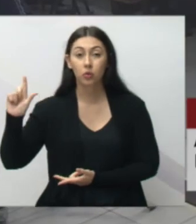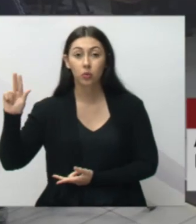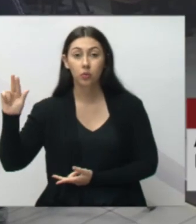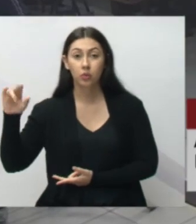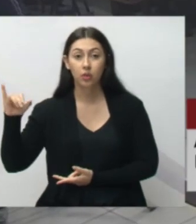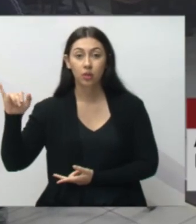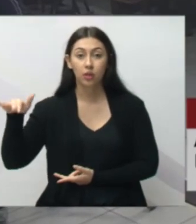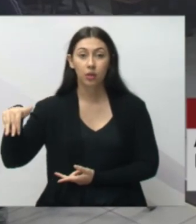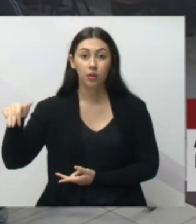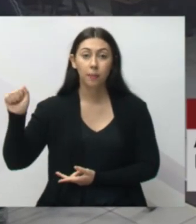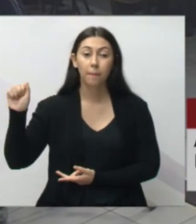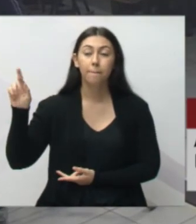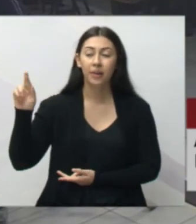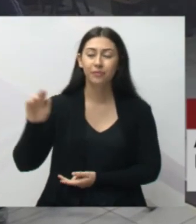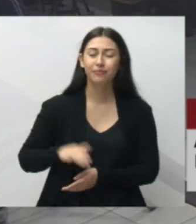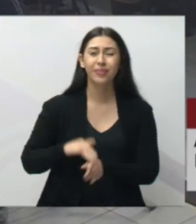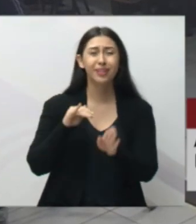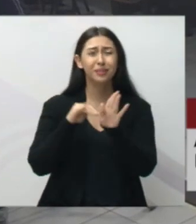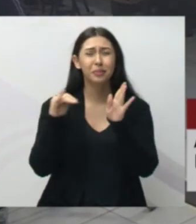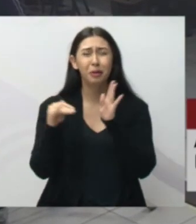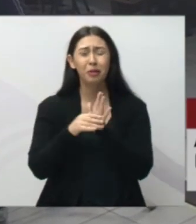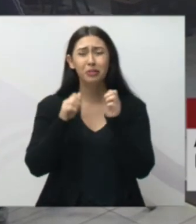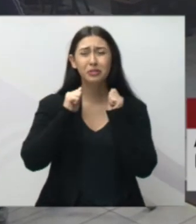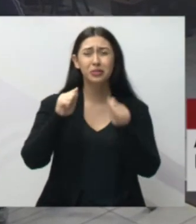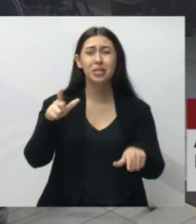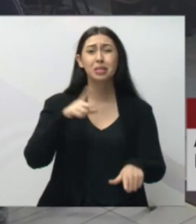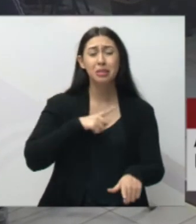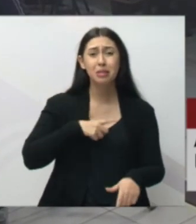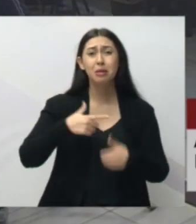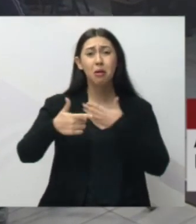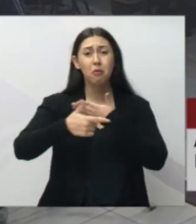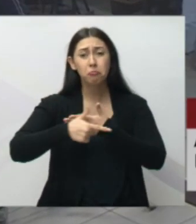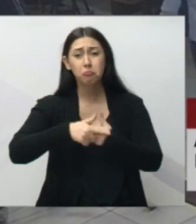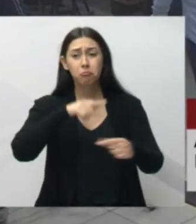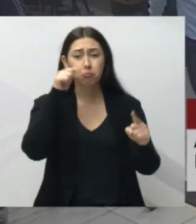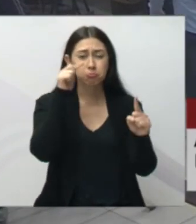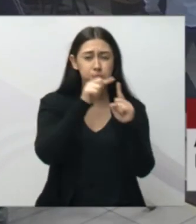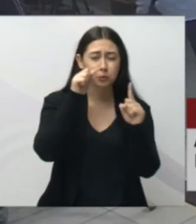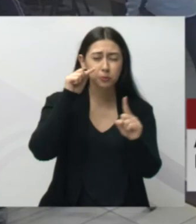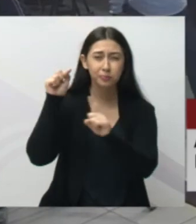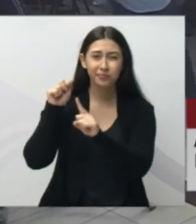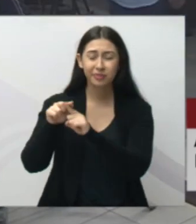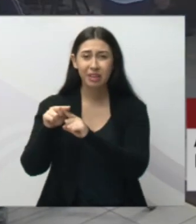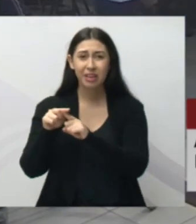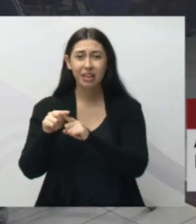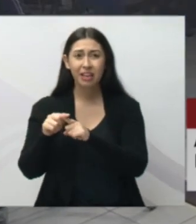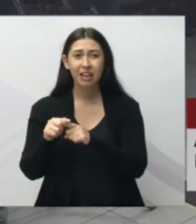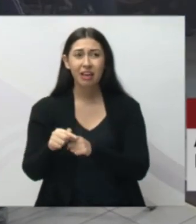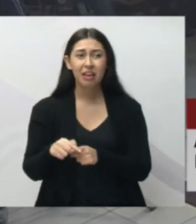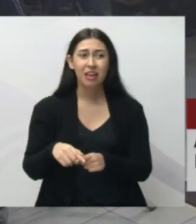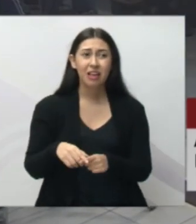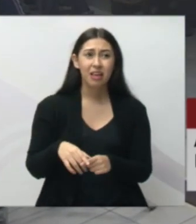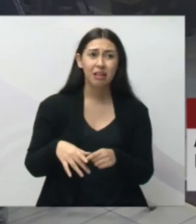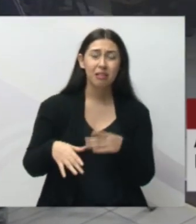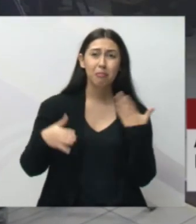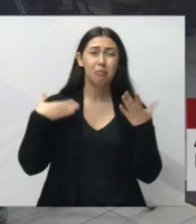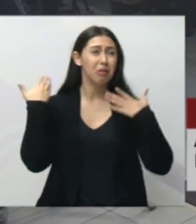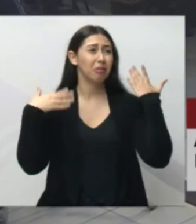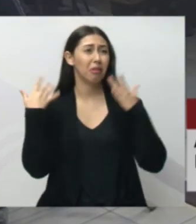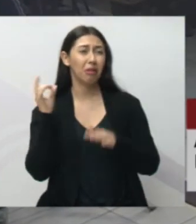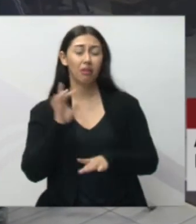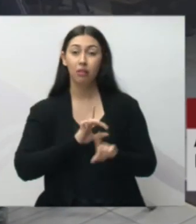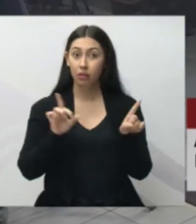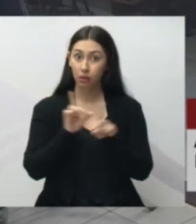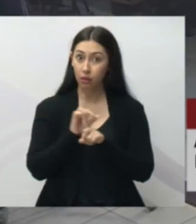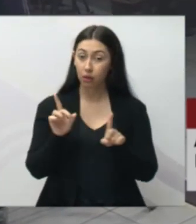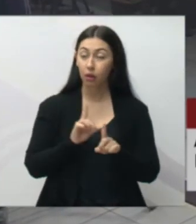Todos os assessores têm funções bem determinadas dentro do gabinete, né, vereadora? Ninguém fica de papoar o dia inteiro. Esse projeto